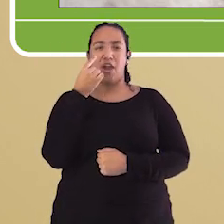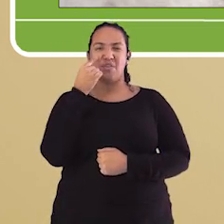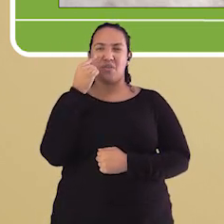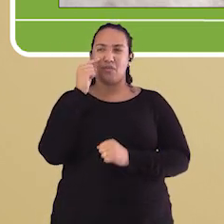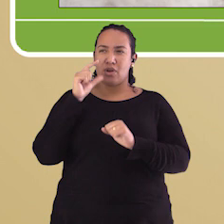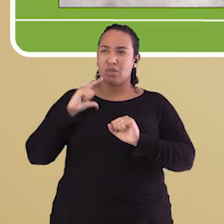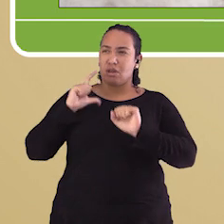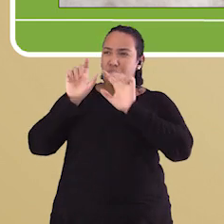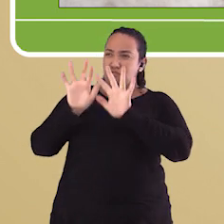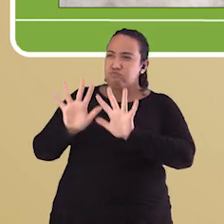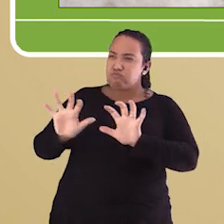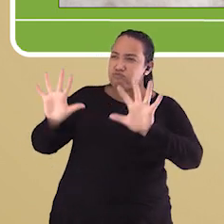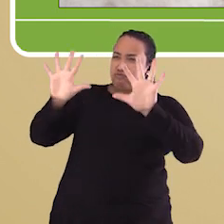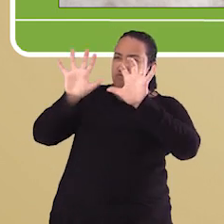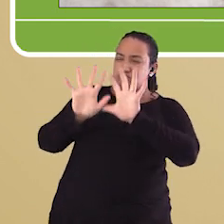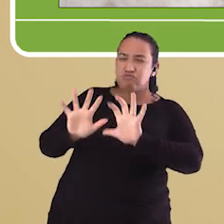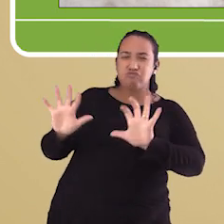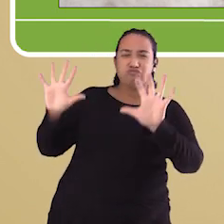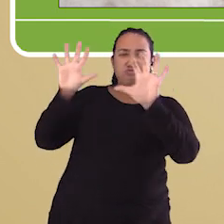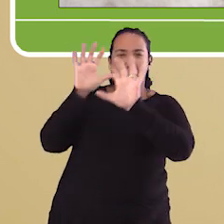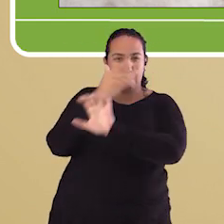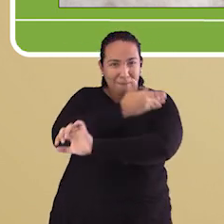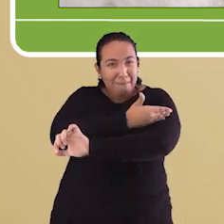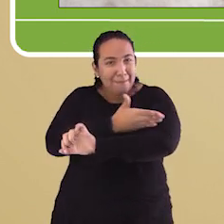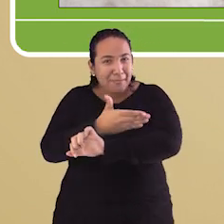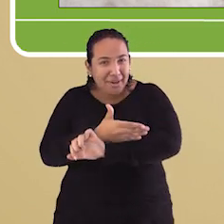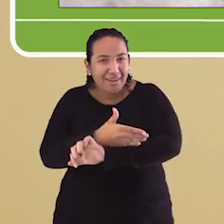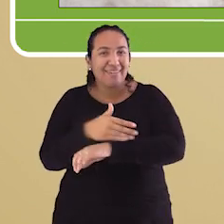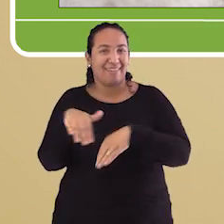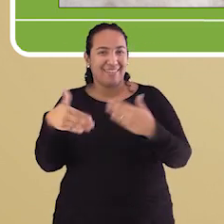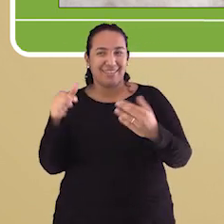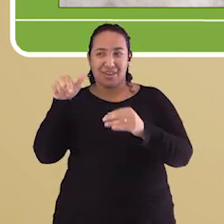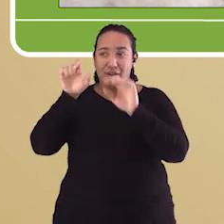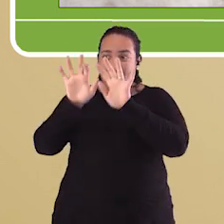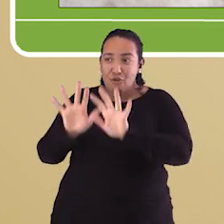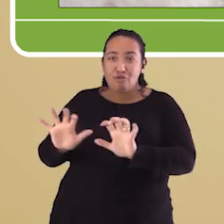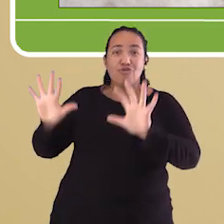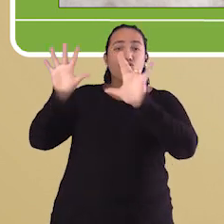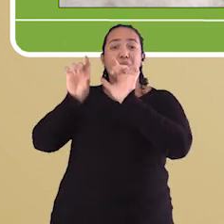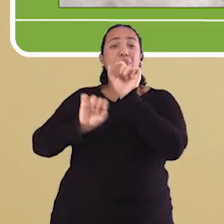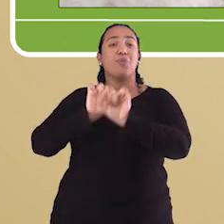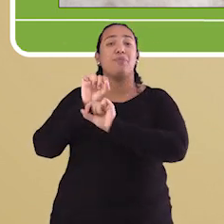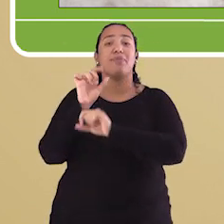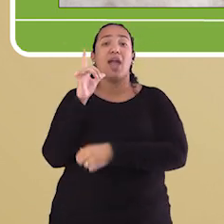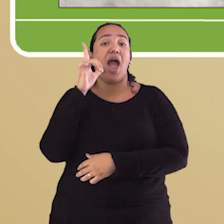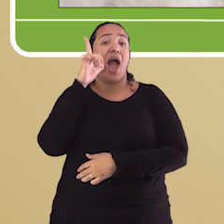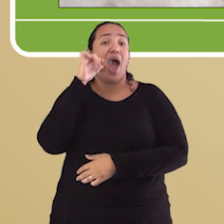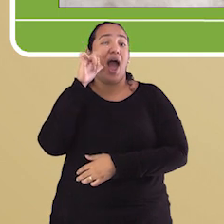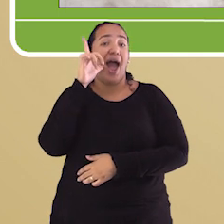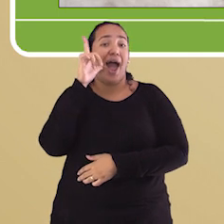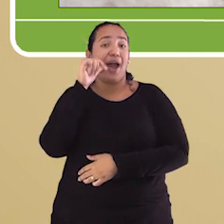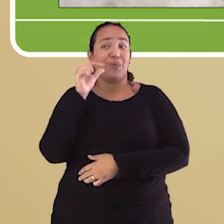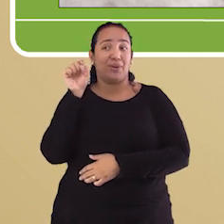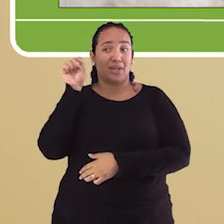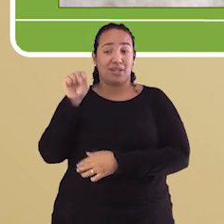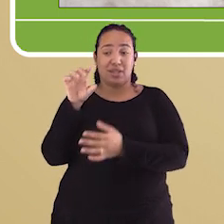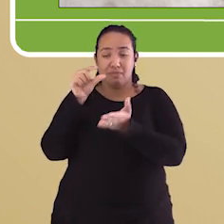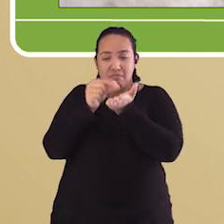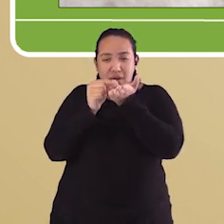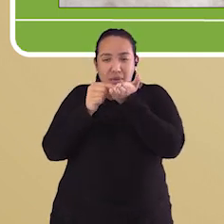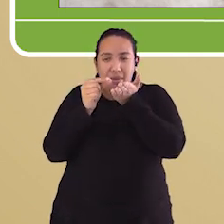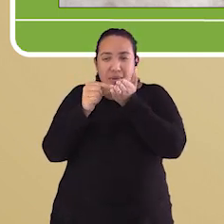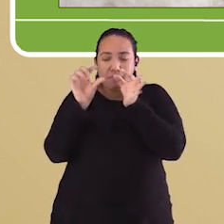aparece uma fumaça esbranquiçada no box do banheiro. Essa fumaça é a água menos condensada,